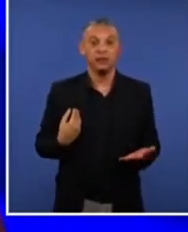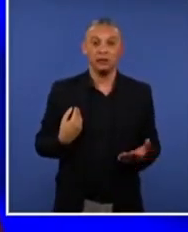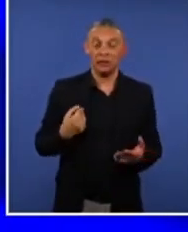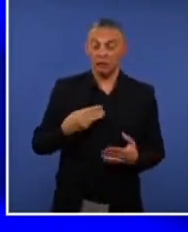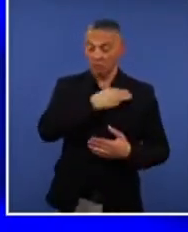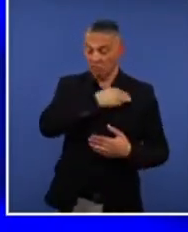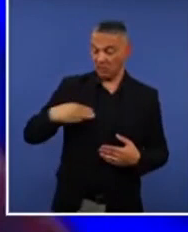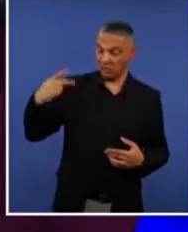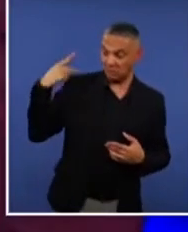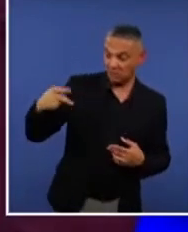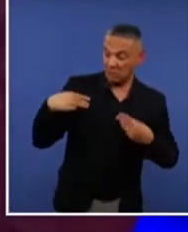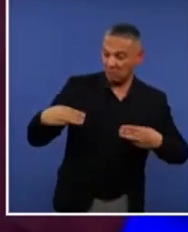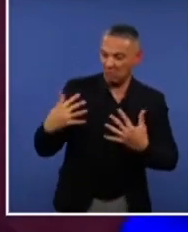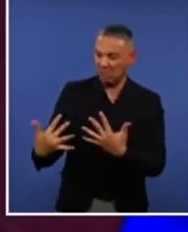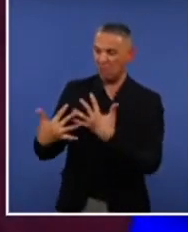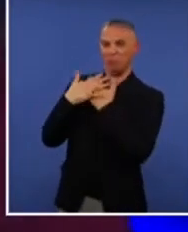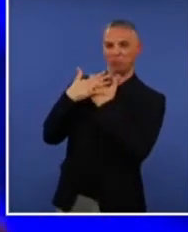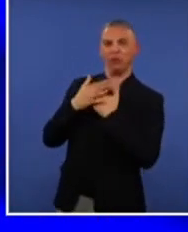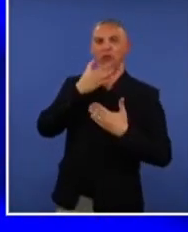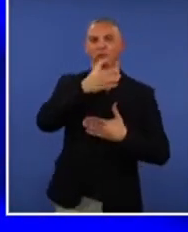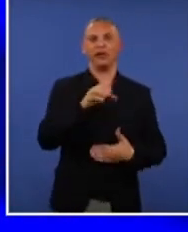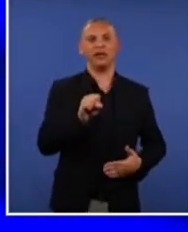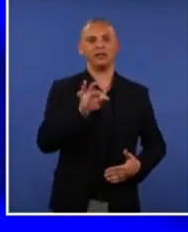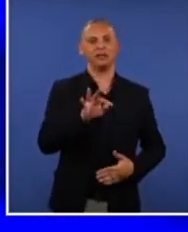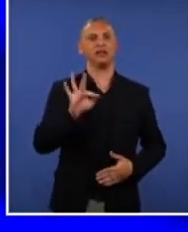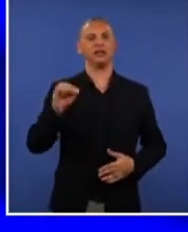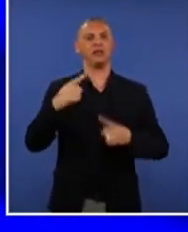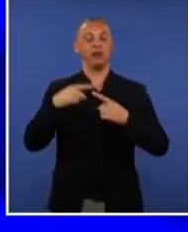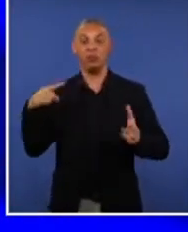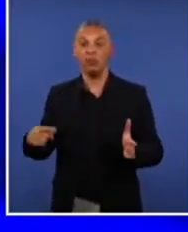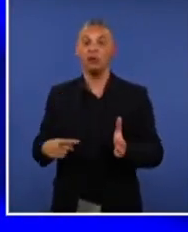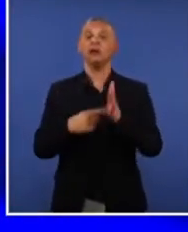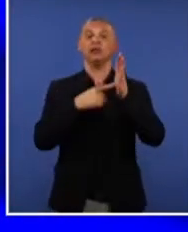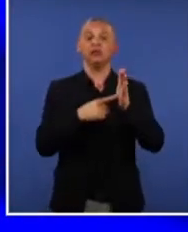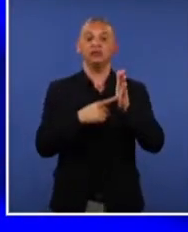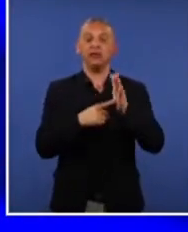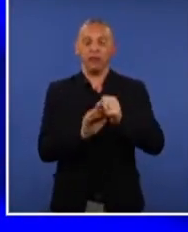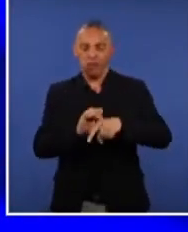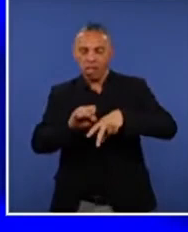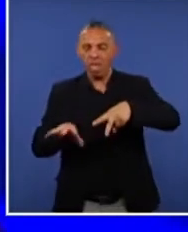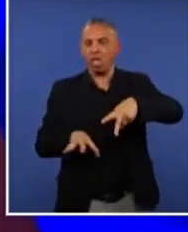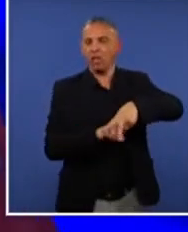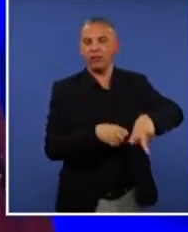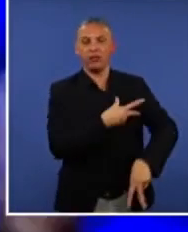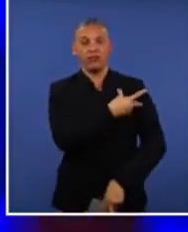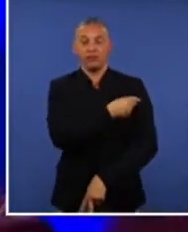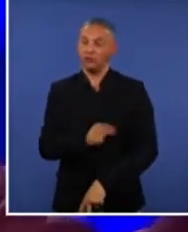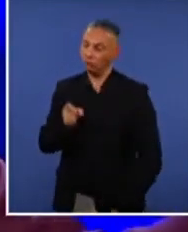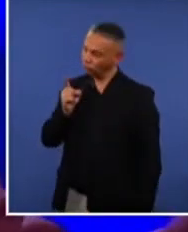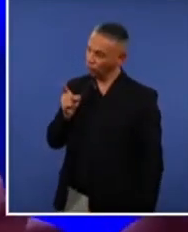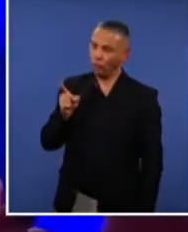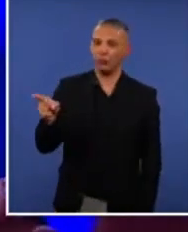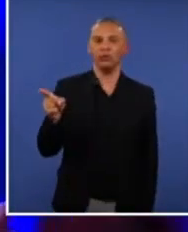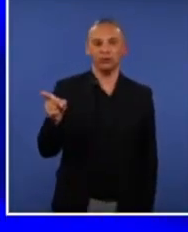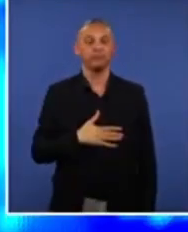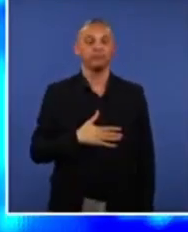ministro seu tentou me intimidar entrando no Supremo Tribunal Federal porque eu denunciei o esquema de corrupção da vacina que Vossa